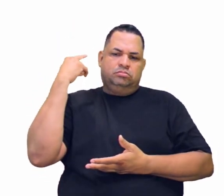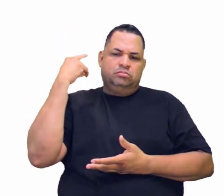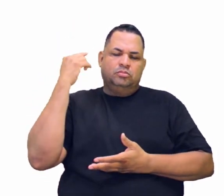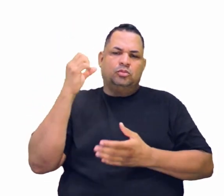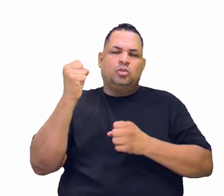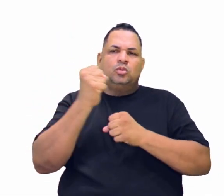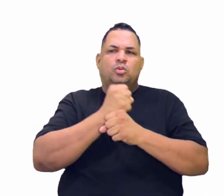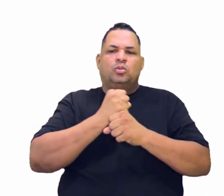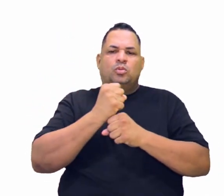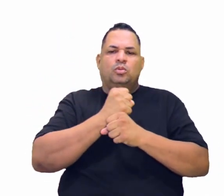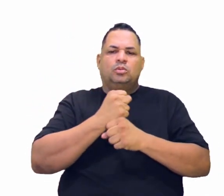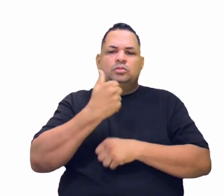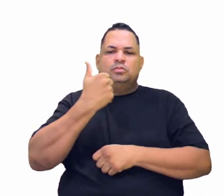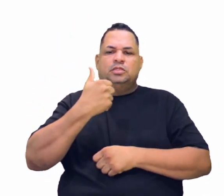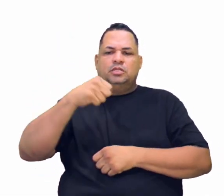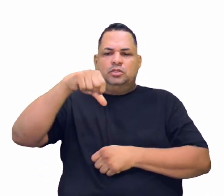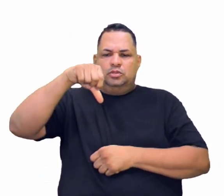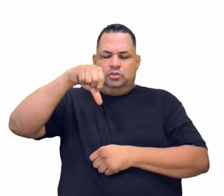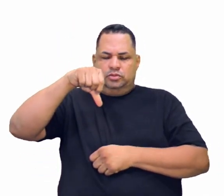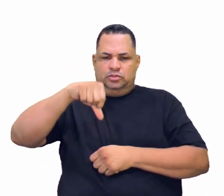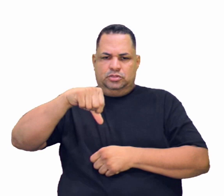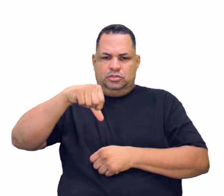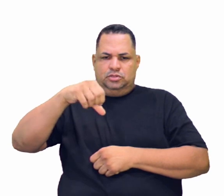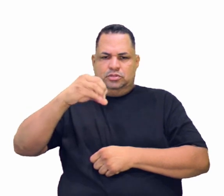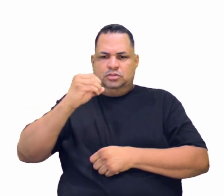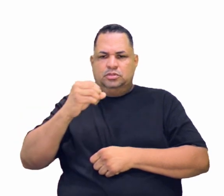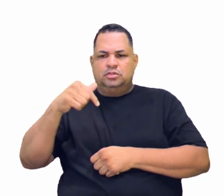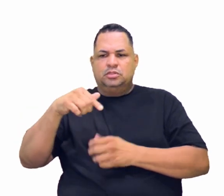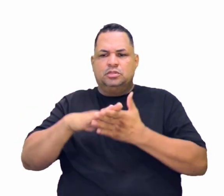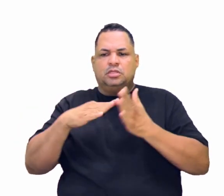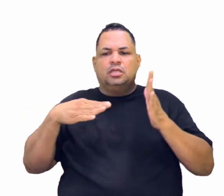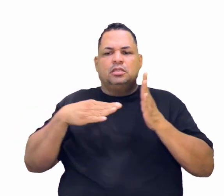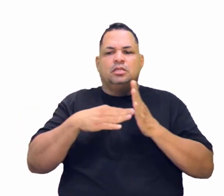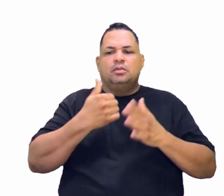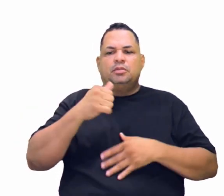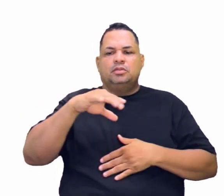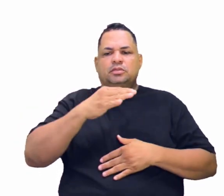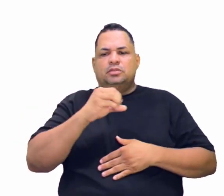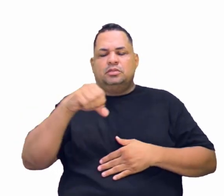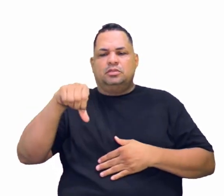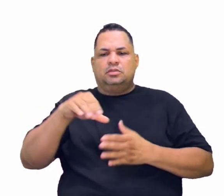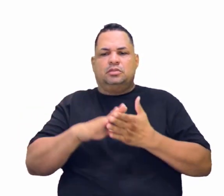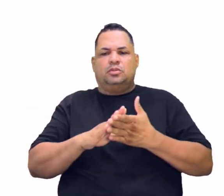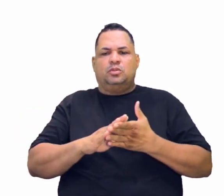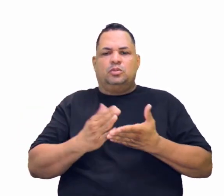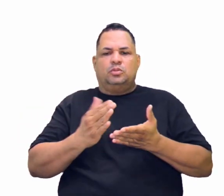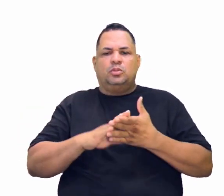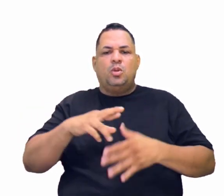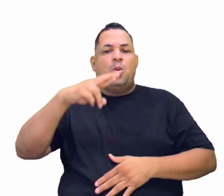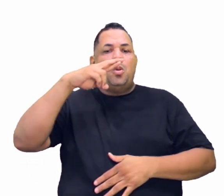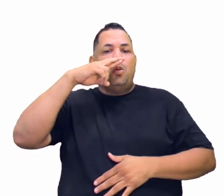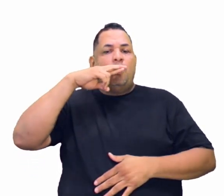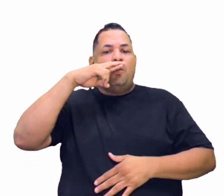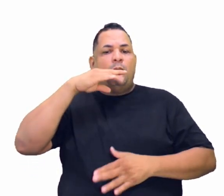em 1907 a 1909, o Rondon irá passar com a sua